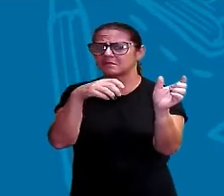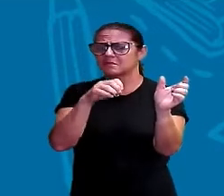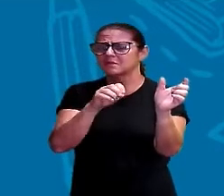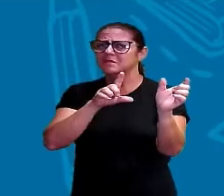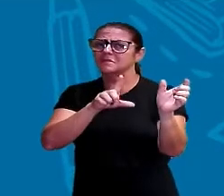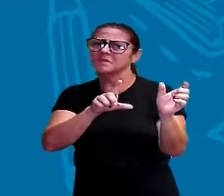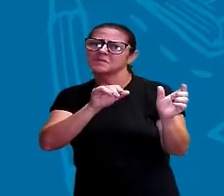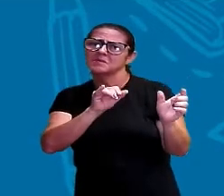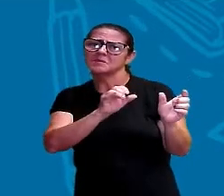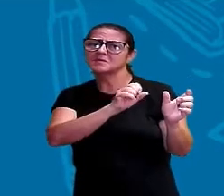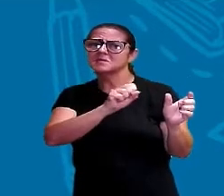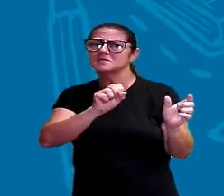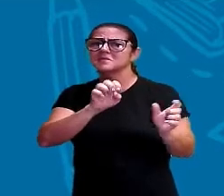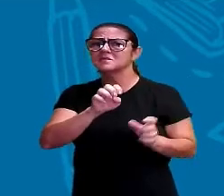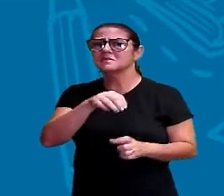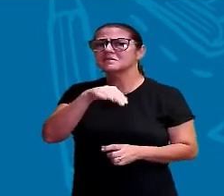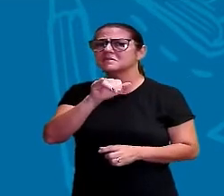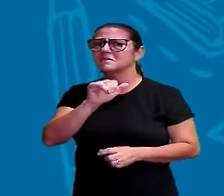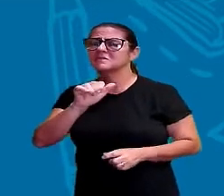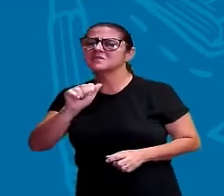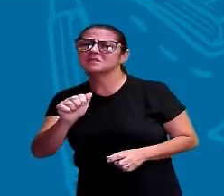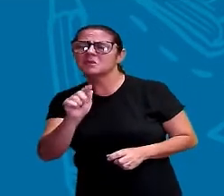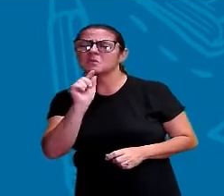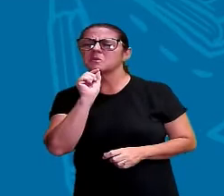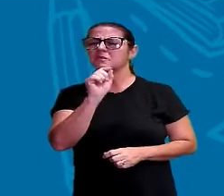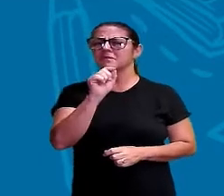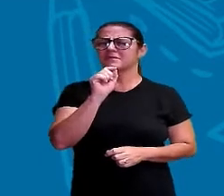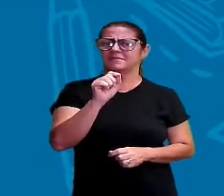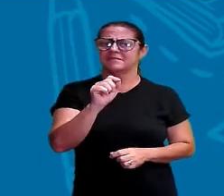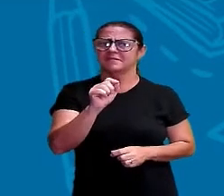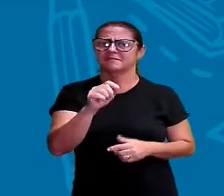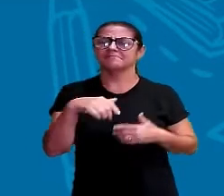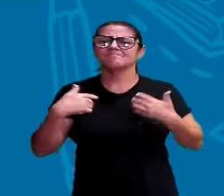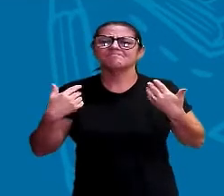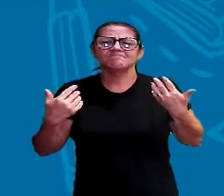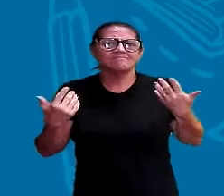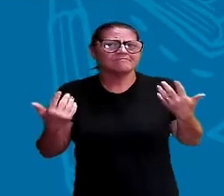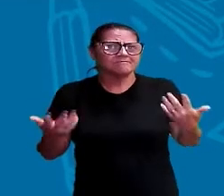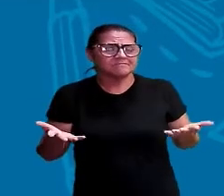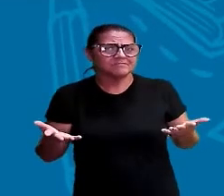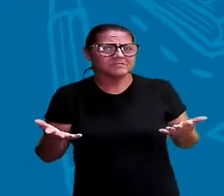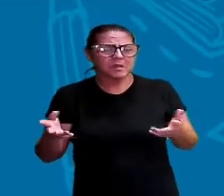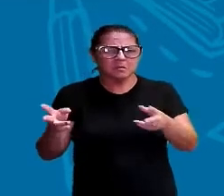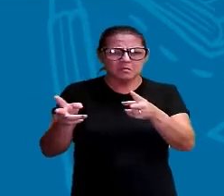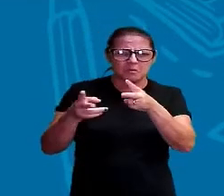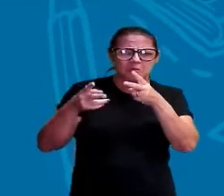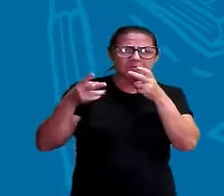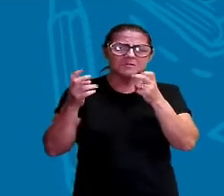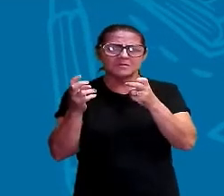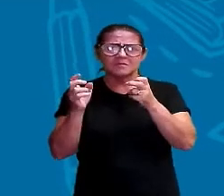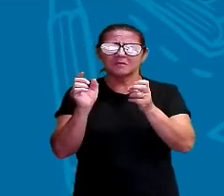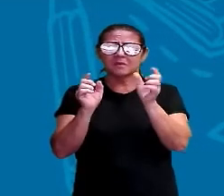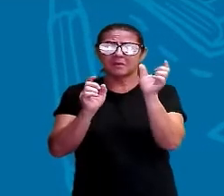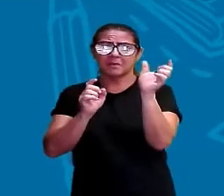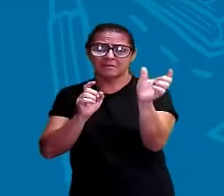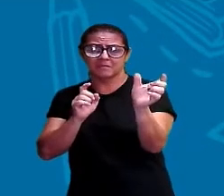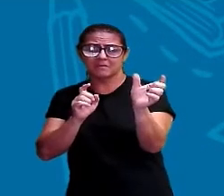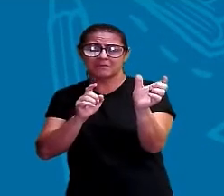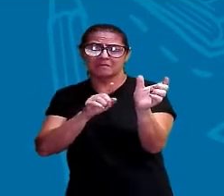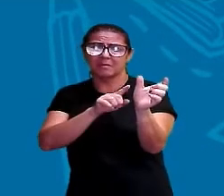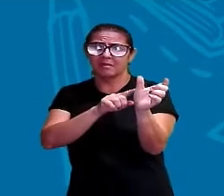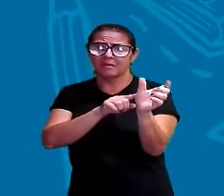comecei a divulgar aí o tema da aula de hoje, tá? Então se a gente der uma olhadinha na palavra, é exatamente